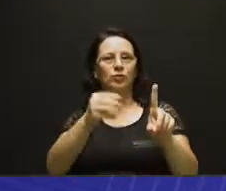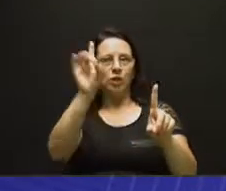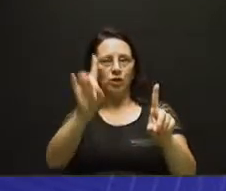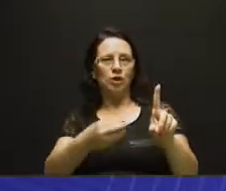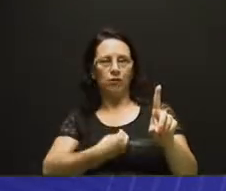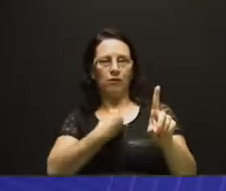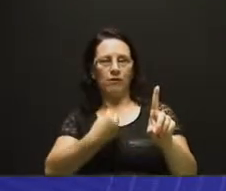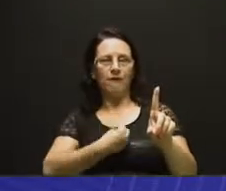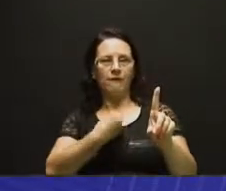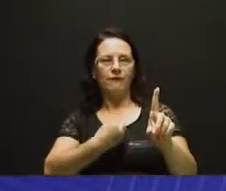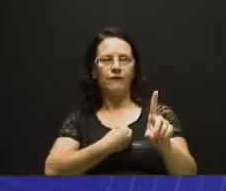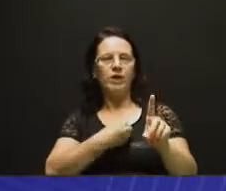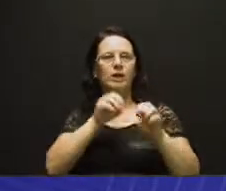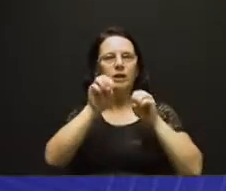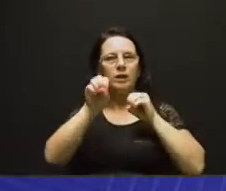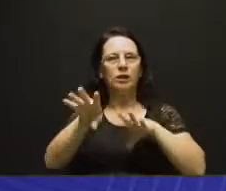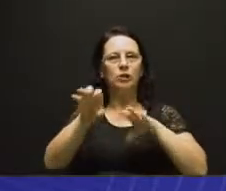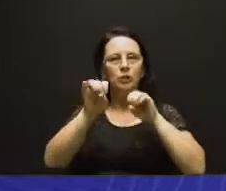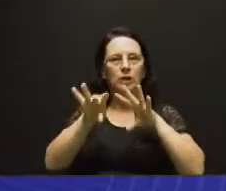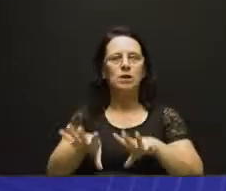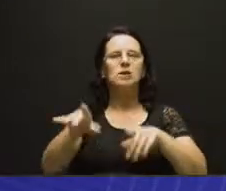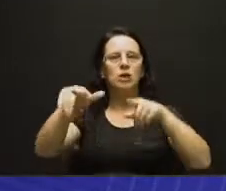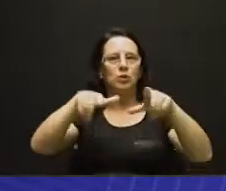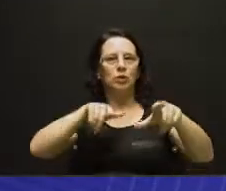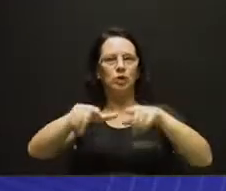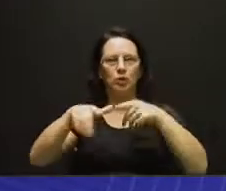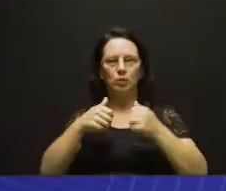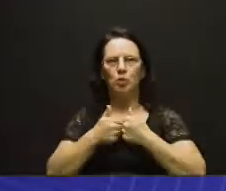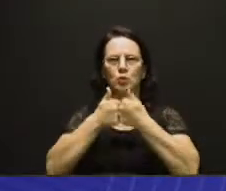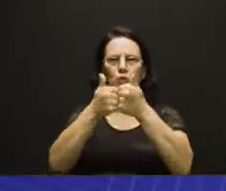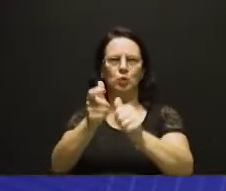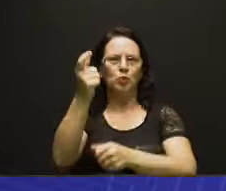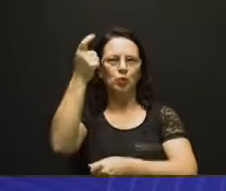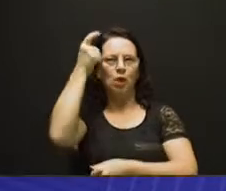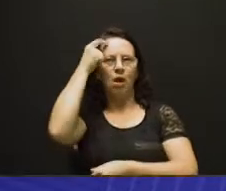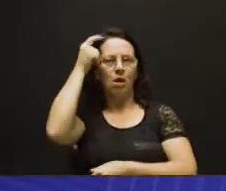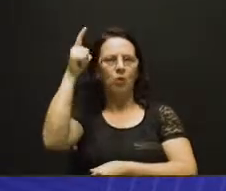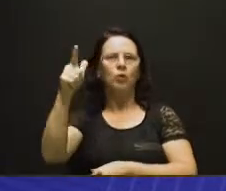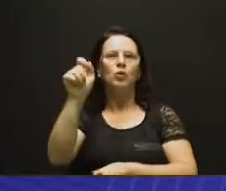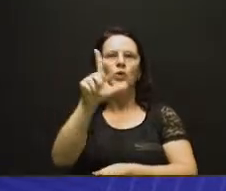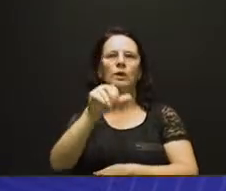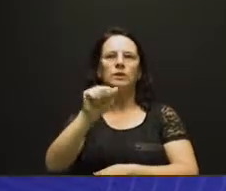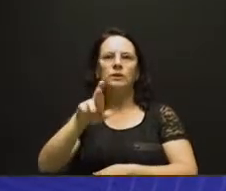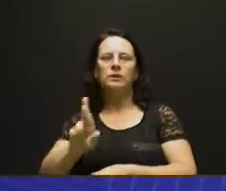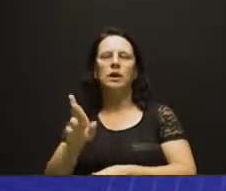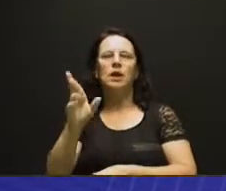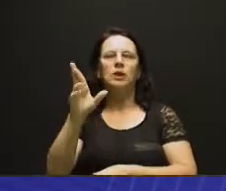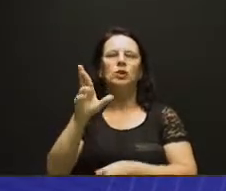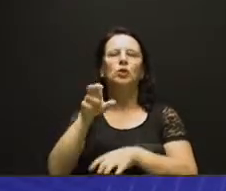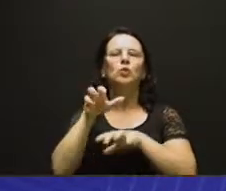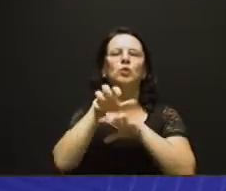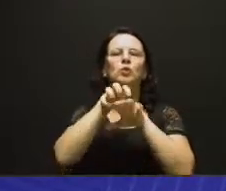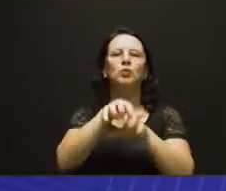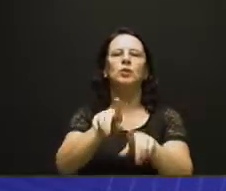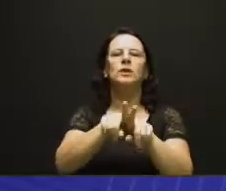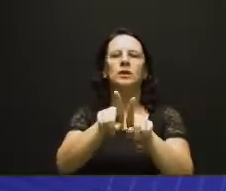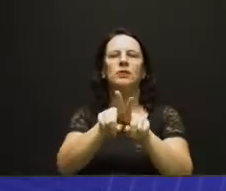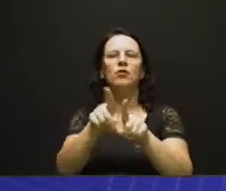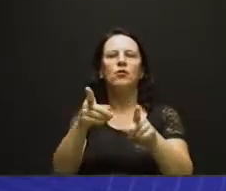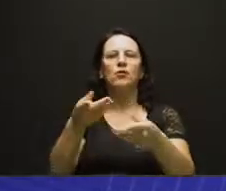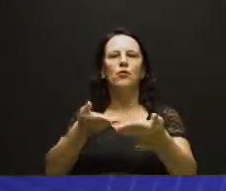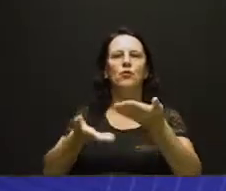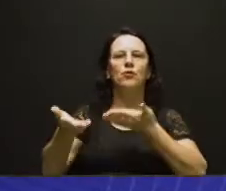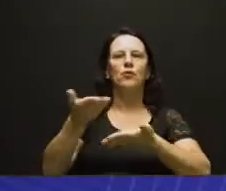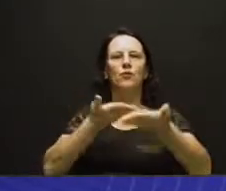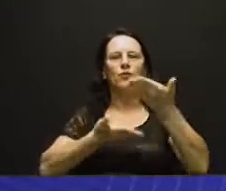à educação ao trabalho transporte à cultura lazer turismo a interação convívio com a família